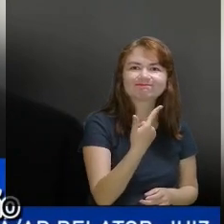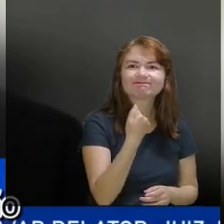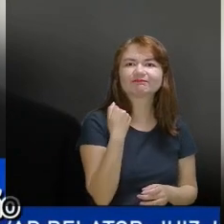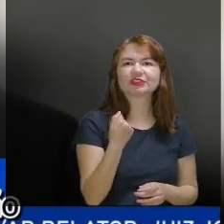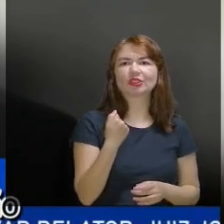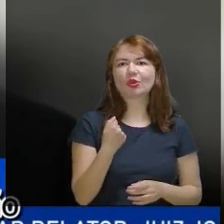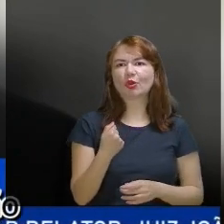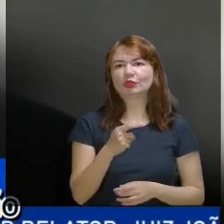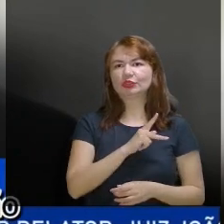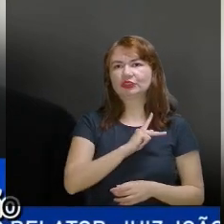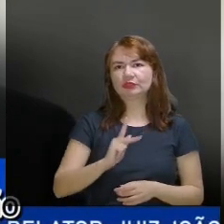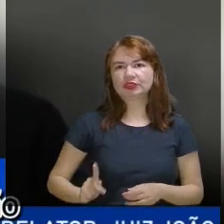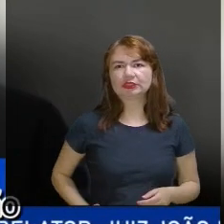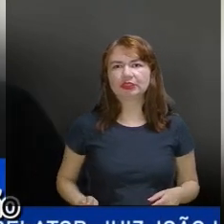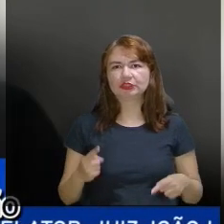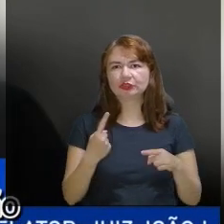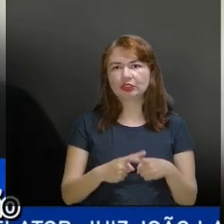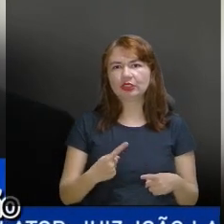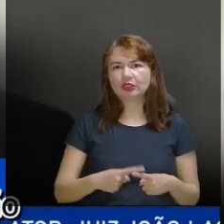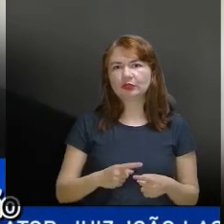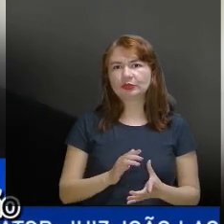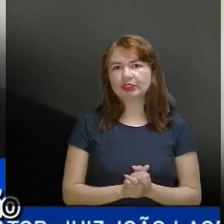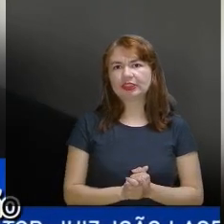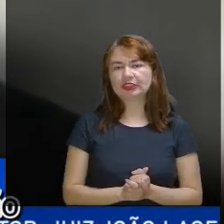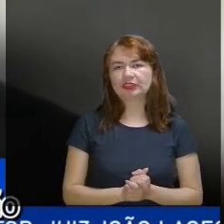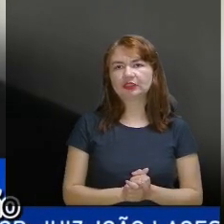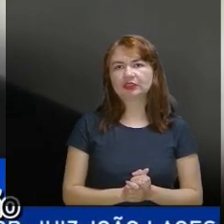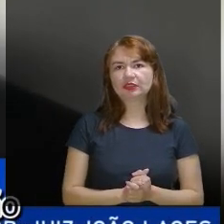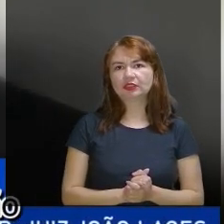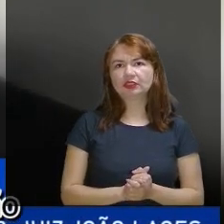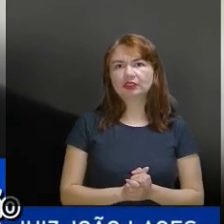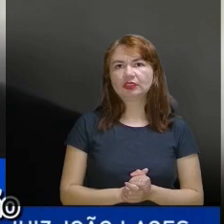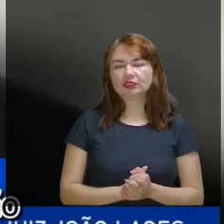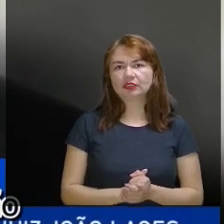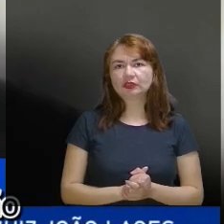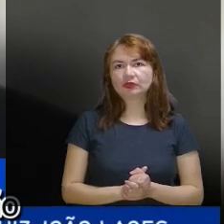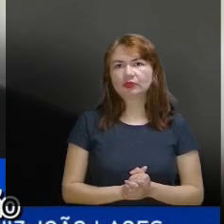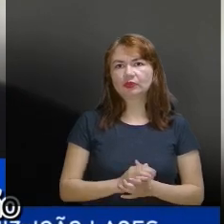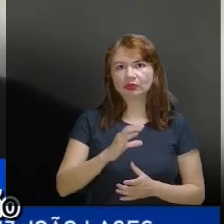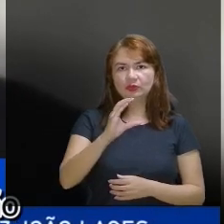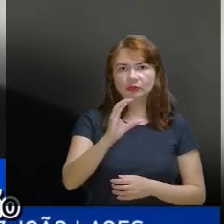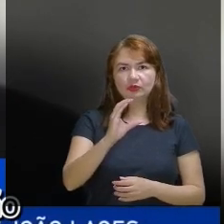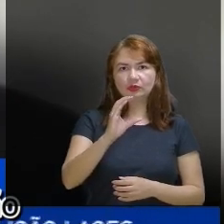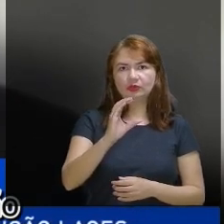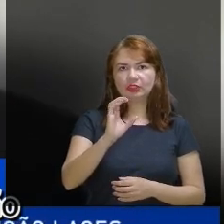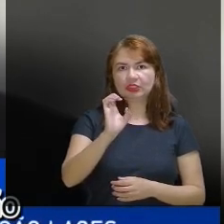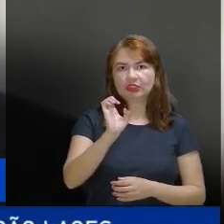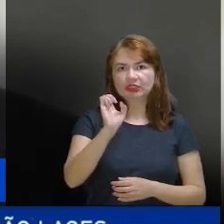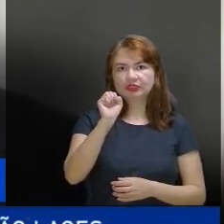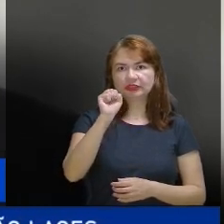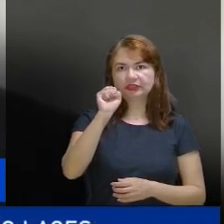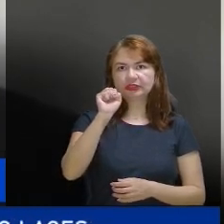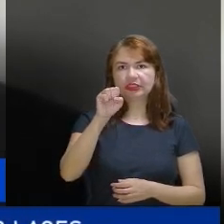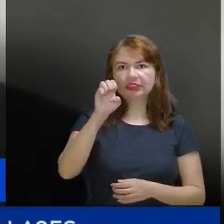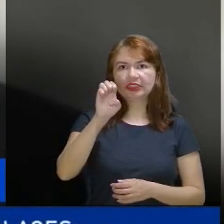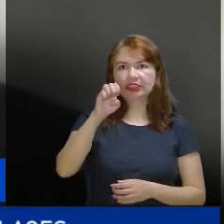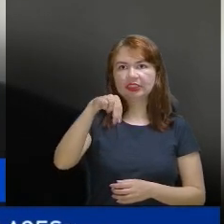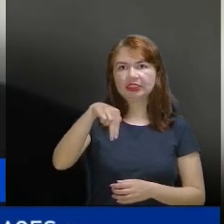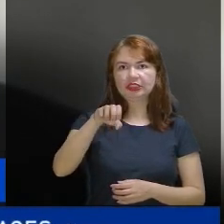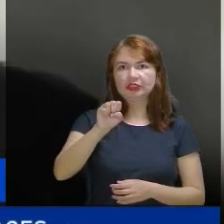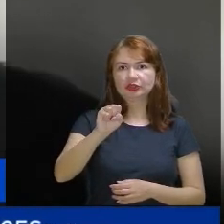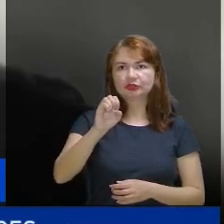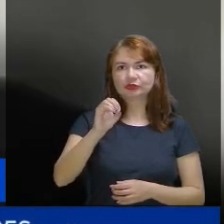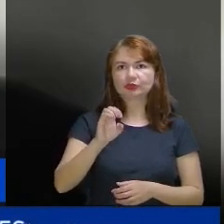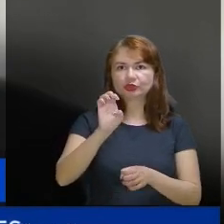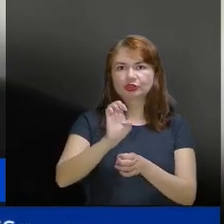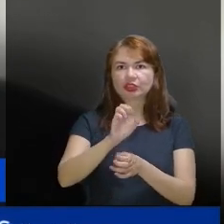senhor presidente, sobretudo levando em consideração o último censo do IBGE aqui no estado do Amapá, em